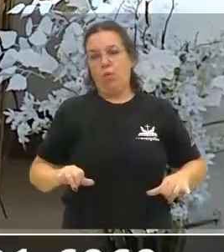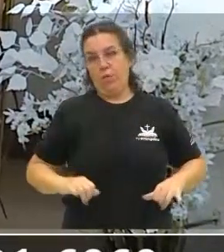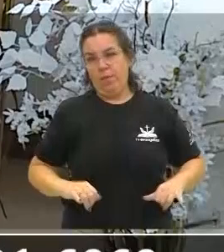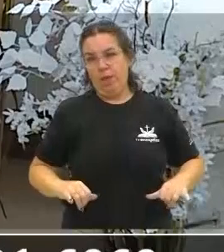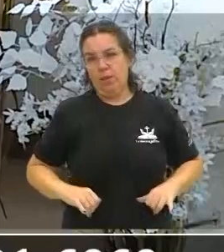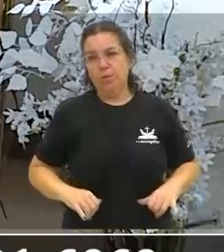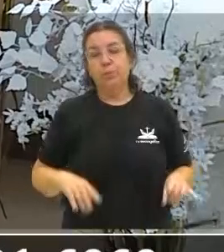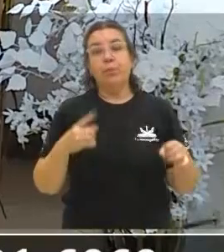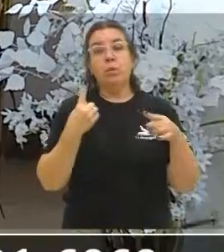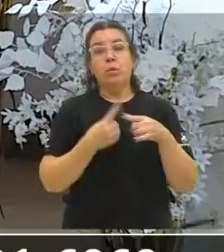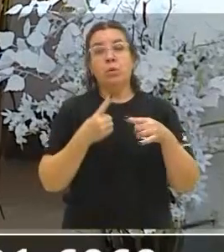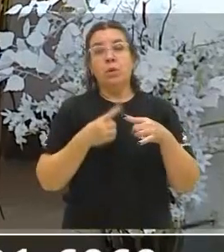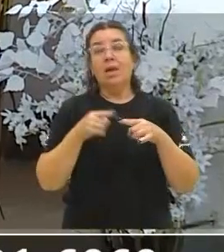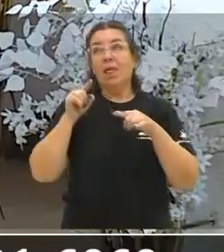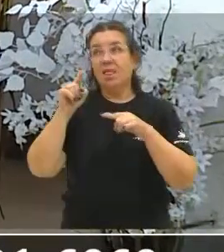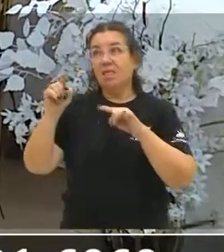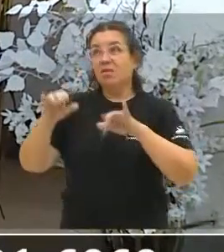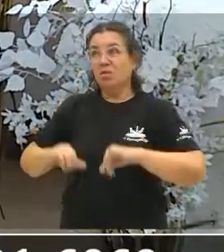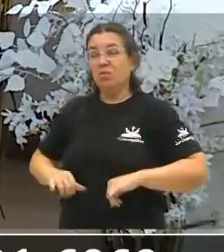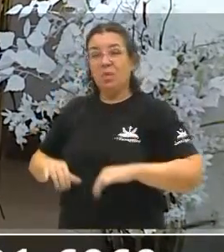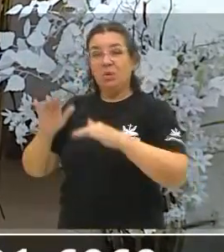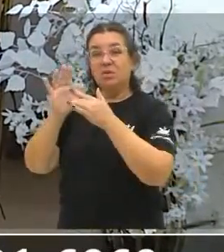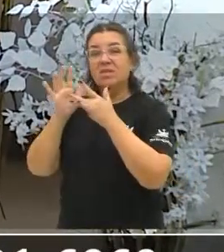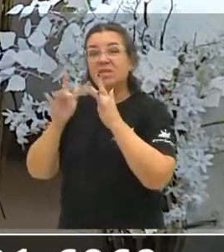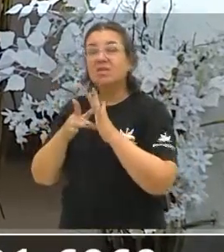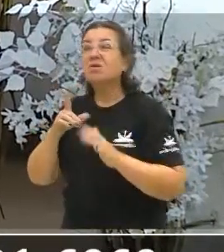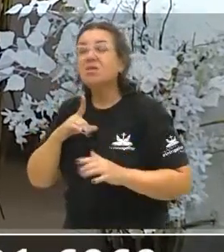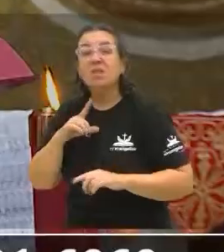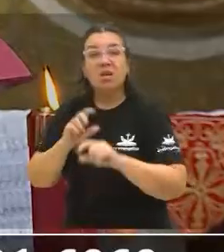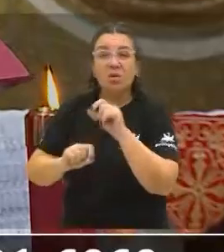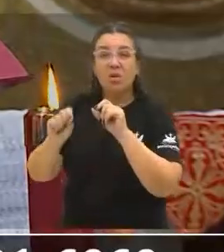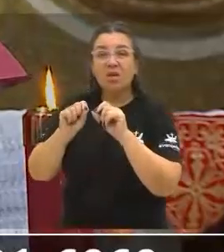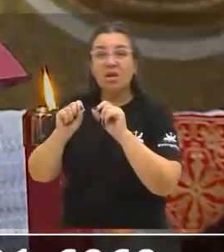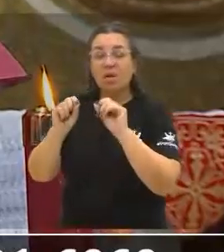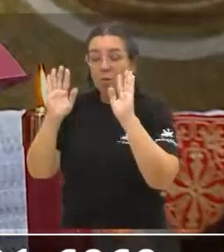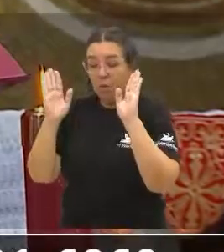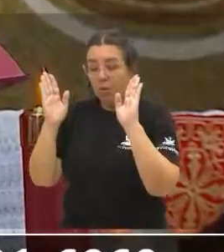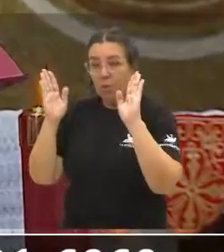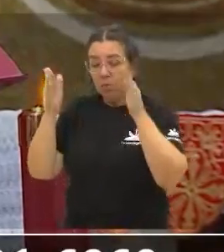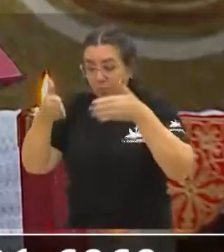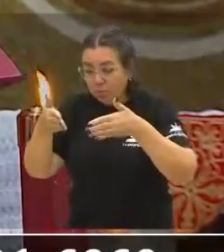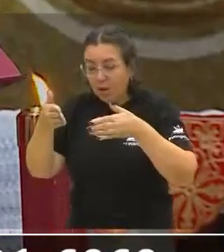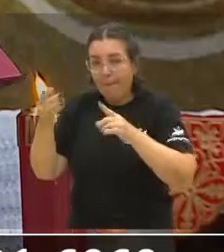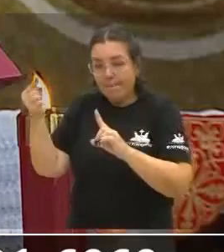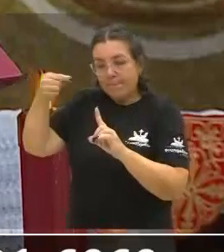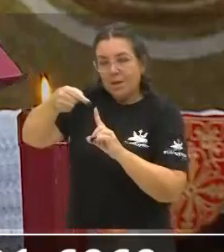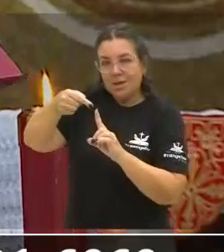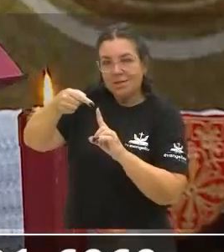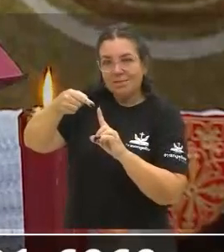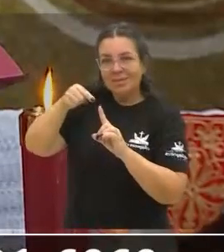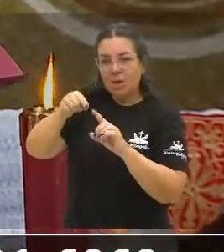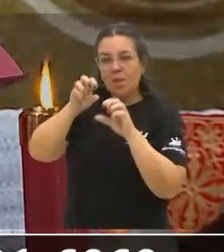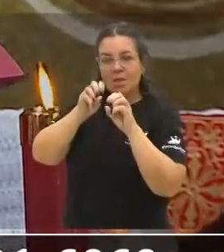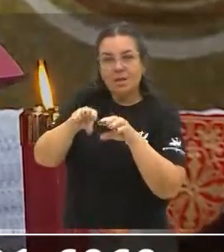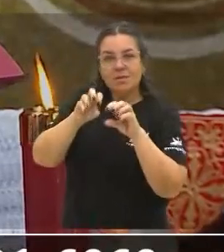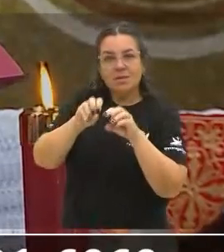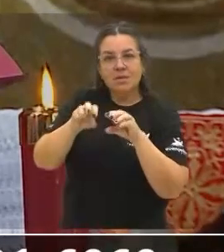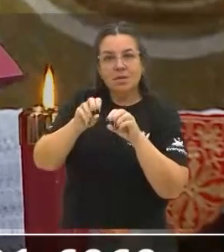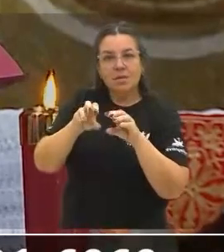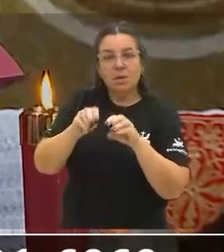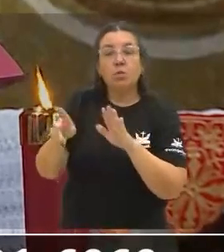no sofrimento de Cristo existe um objetivo, uma pedagogia, um